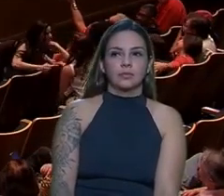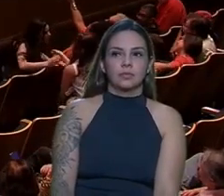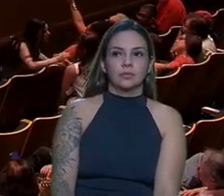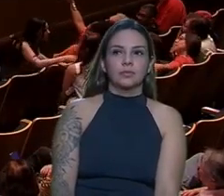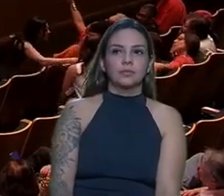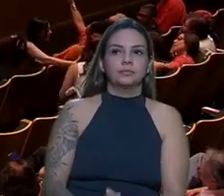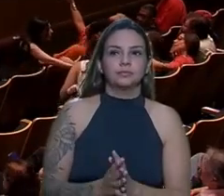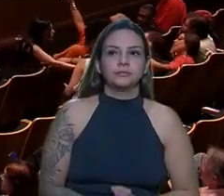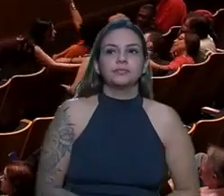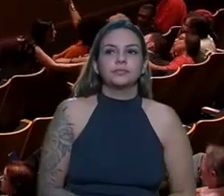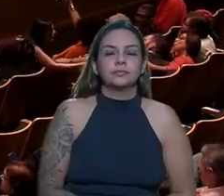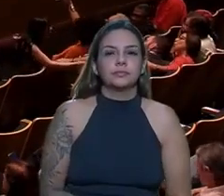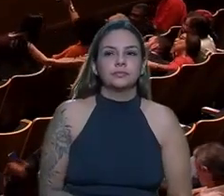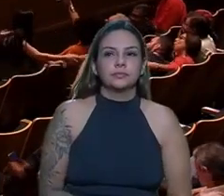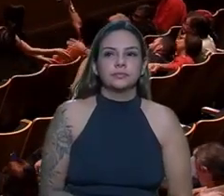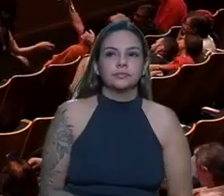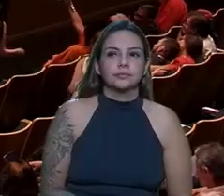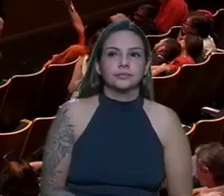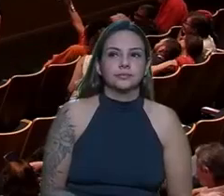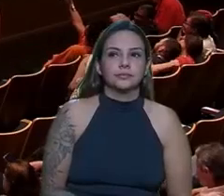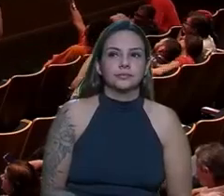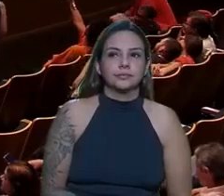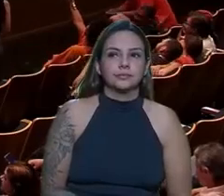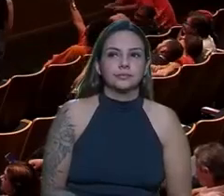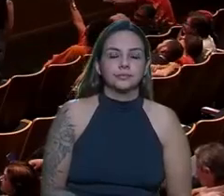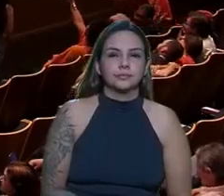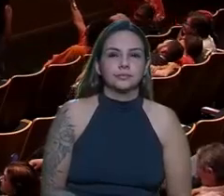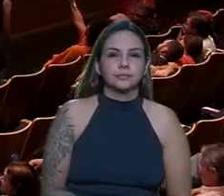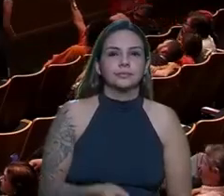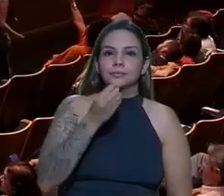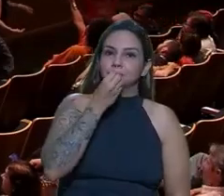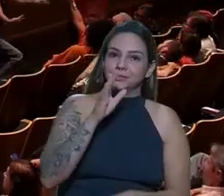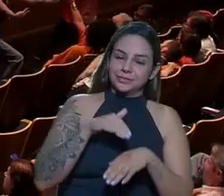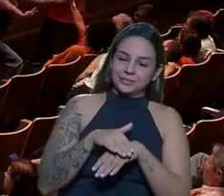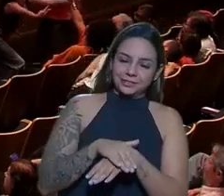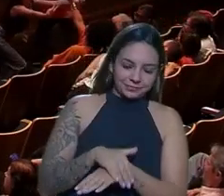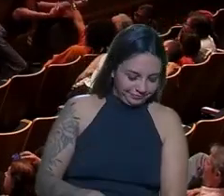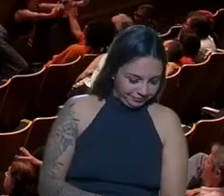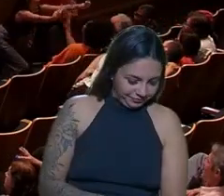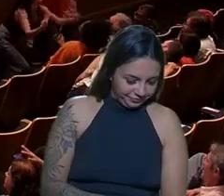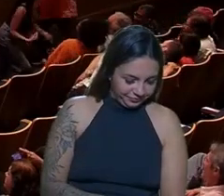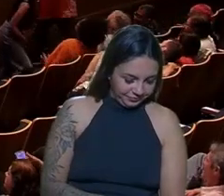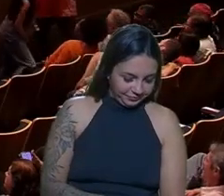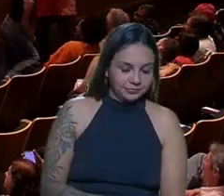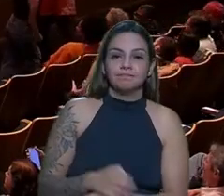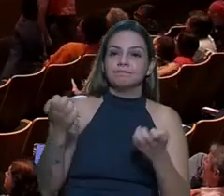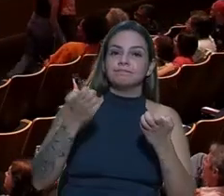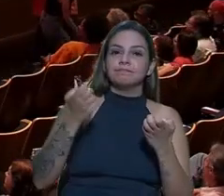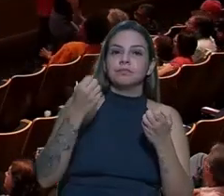palco, o cenário é composto por grandes banners em 3D em tons de azul, amarelo, vermelho e rosa. Acima,